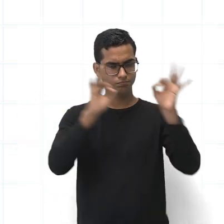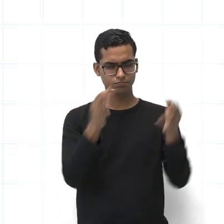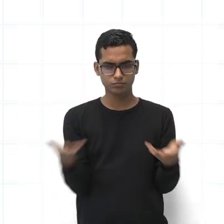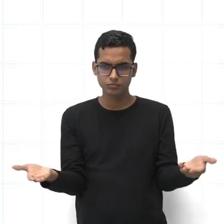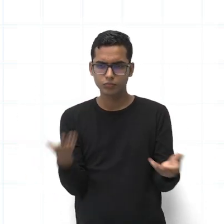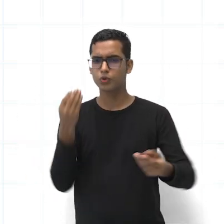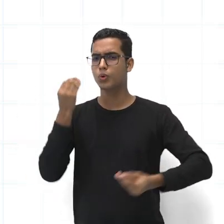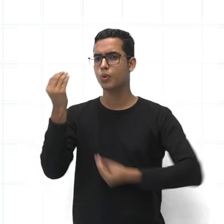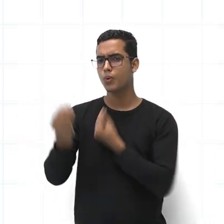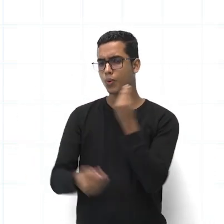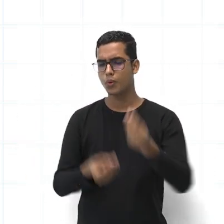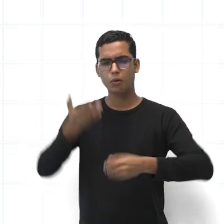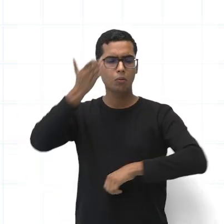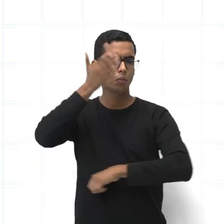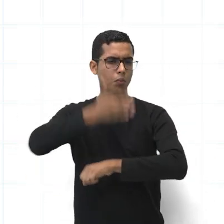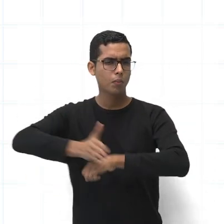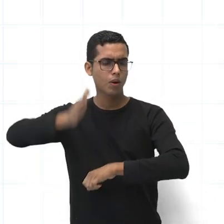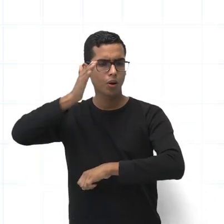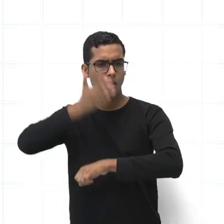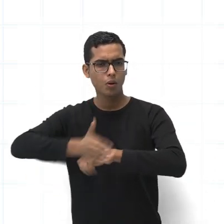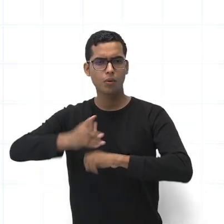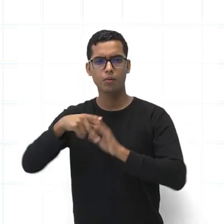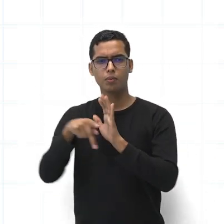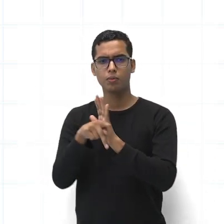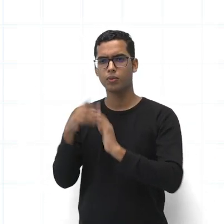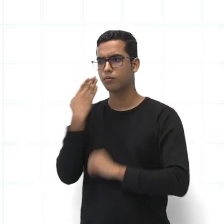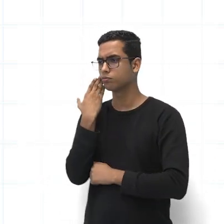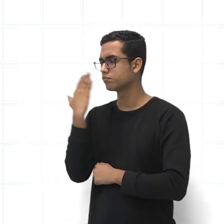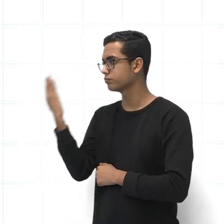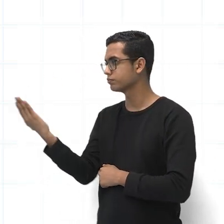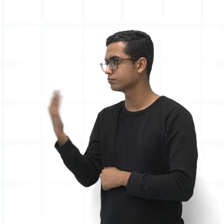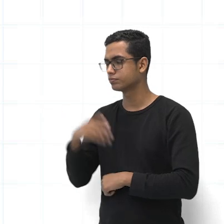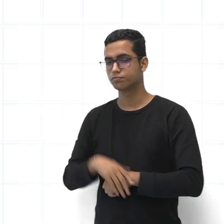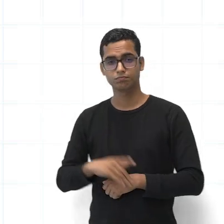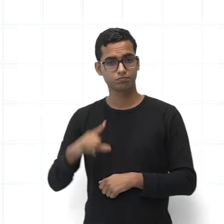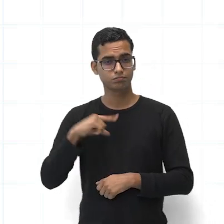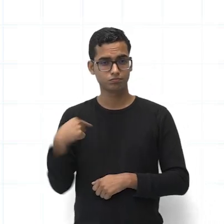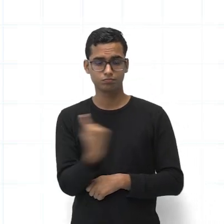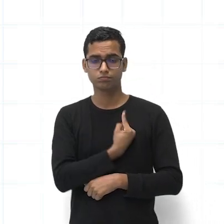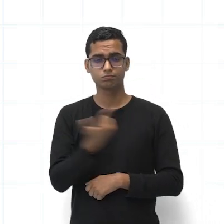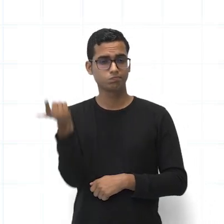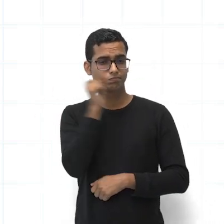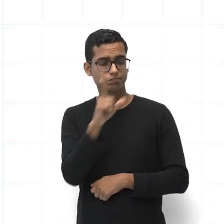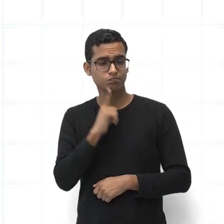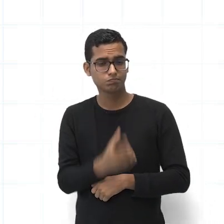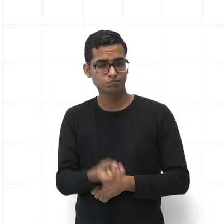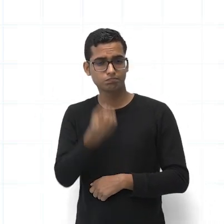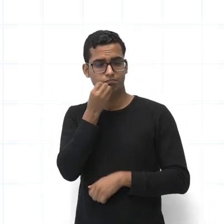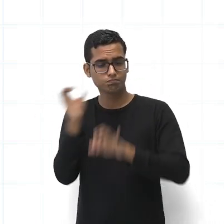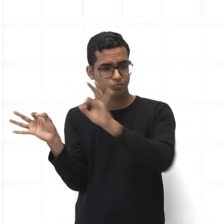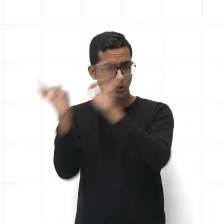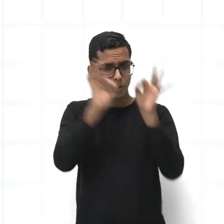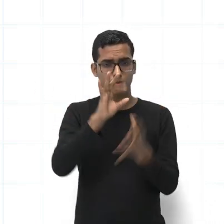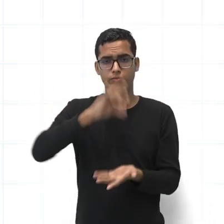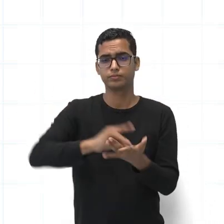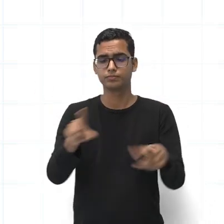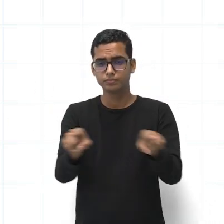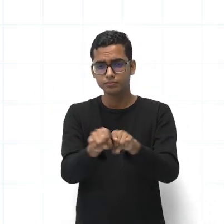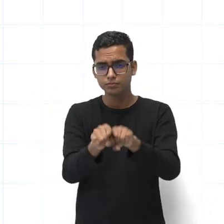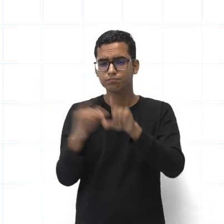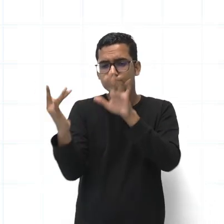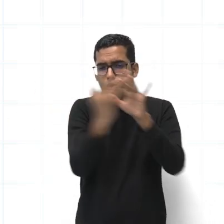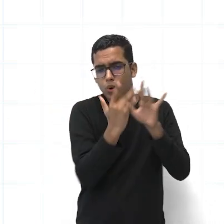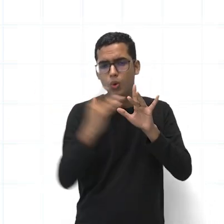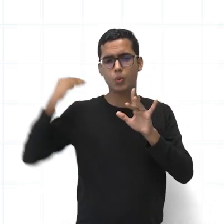como funciona a prática do base jump, para a gente ter a oportunidade de visualizar e ter o